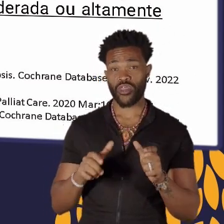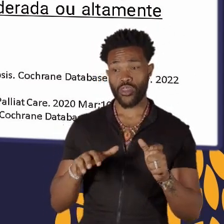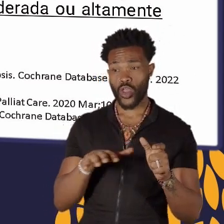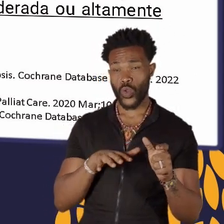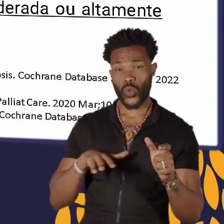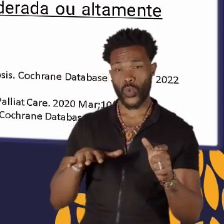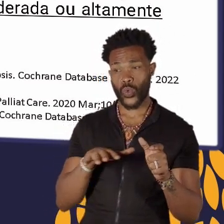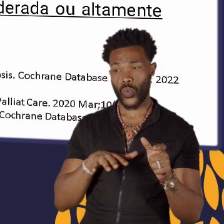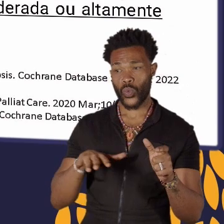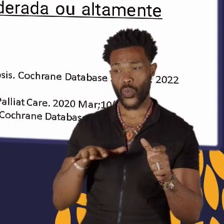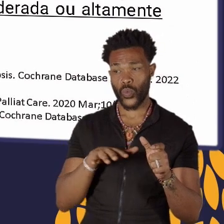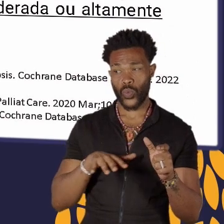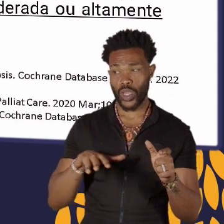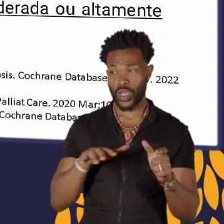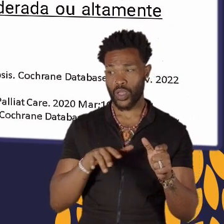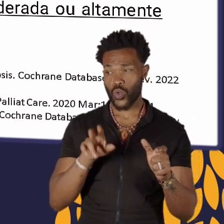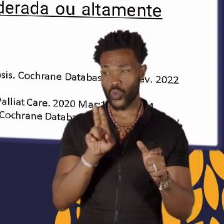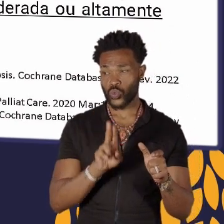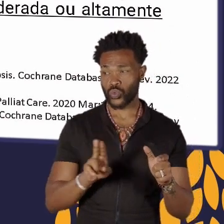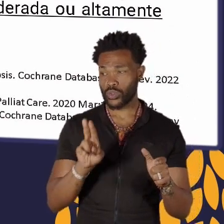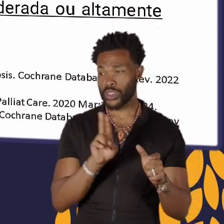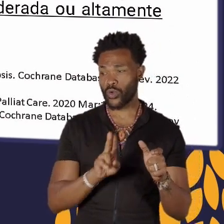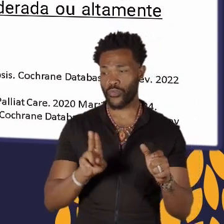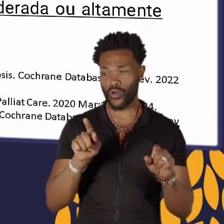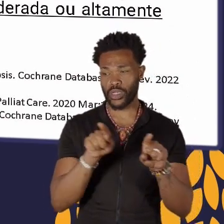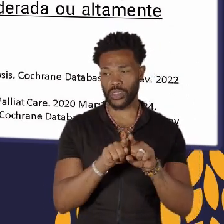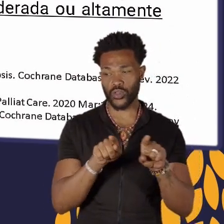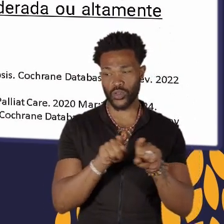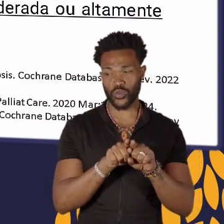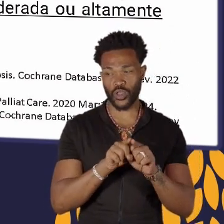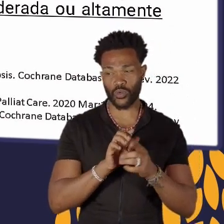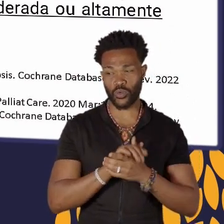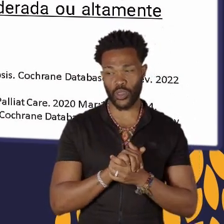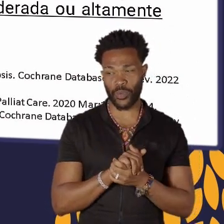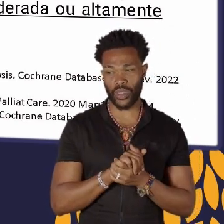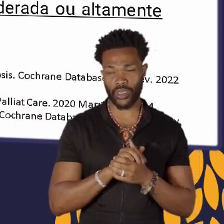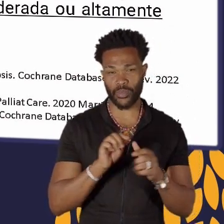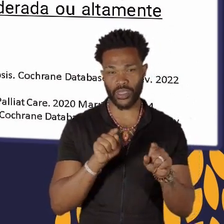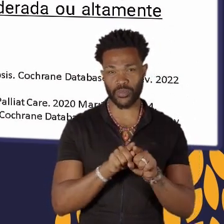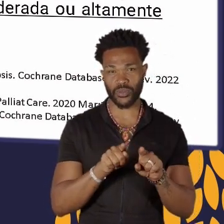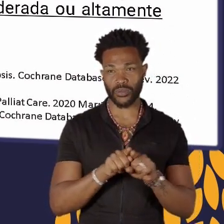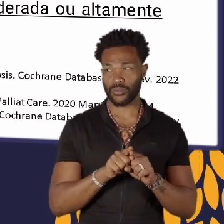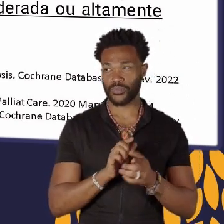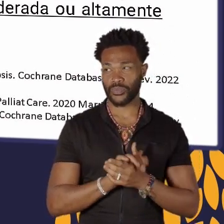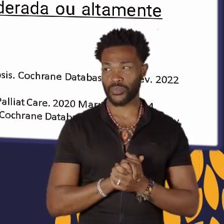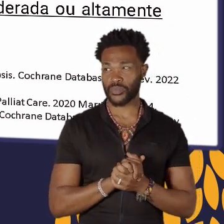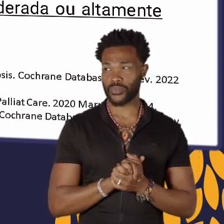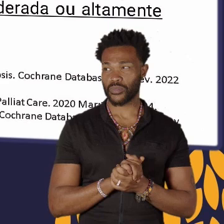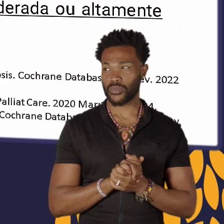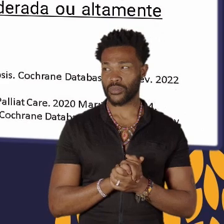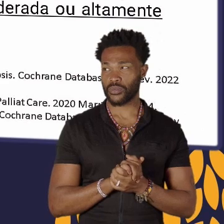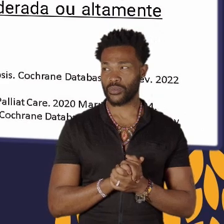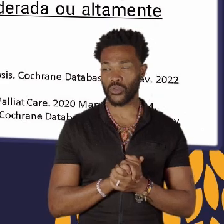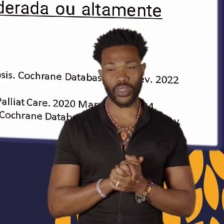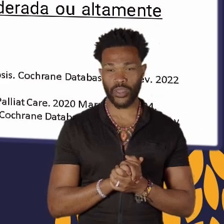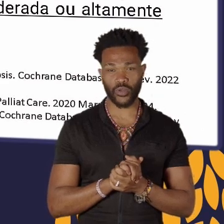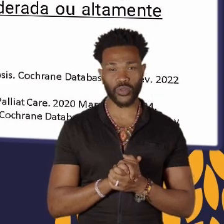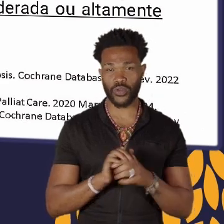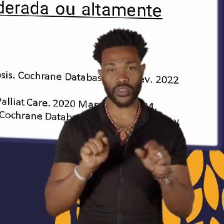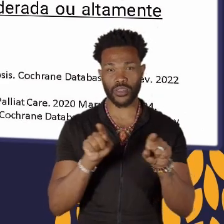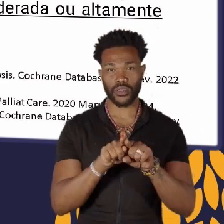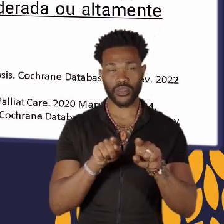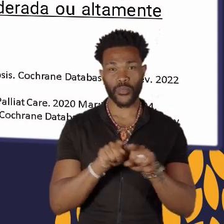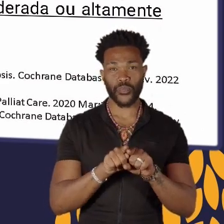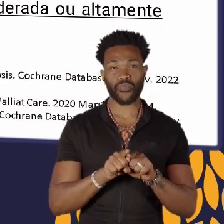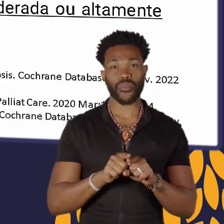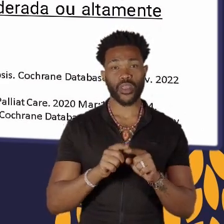espasticidade, né, no uso especialmente de THC, embora tenha alguns eventos adversos,